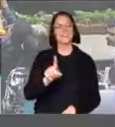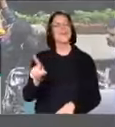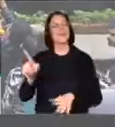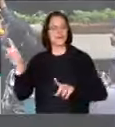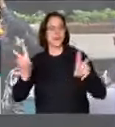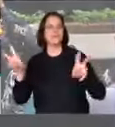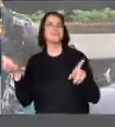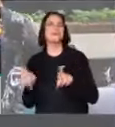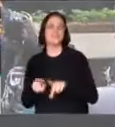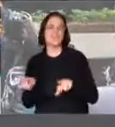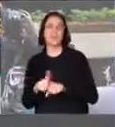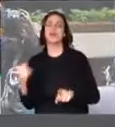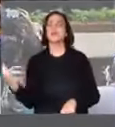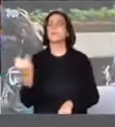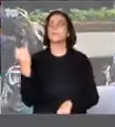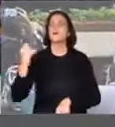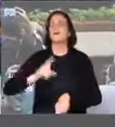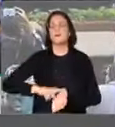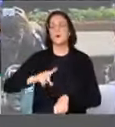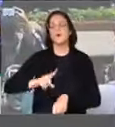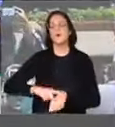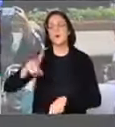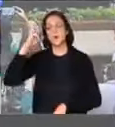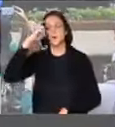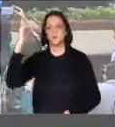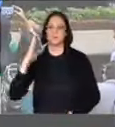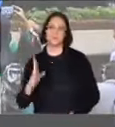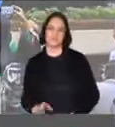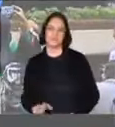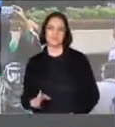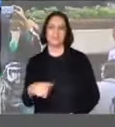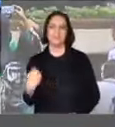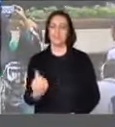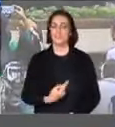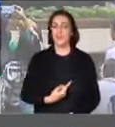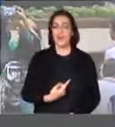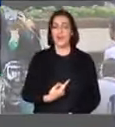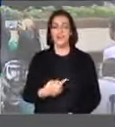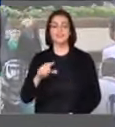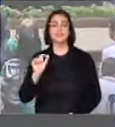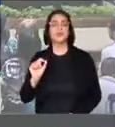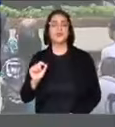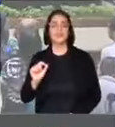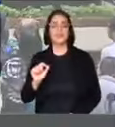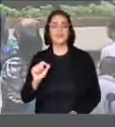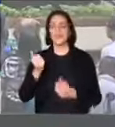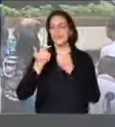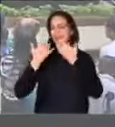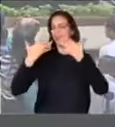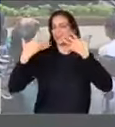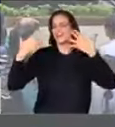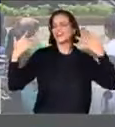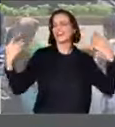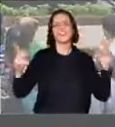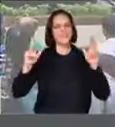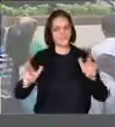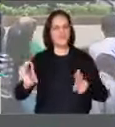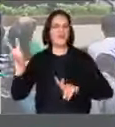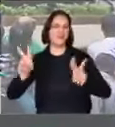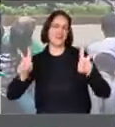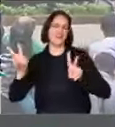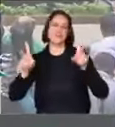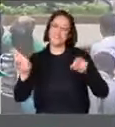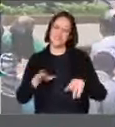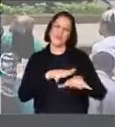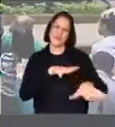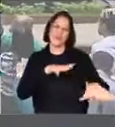uma manifestação importantíssima da cultura brasileira. Nós somos solares, coloridos, como no carnaval, como na